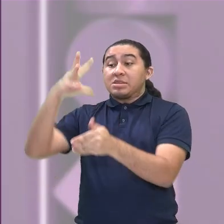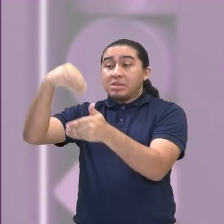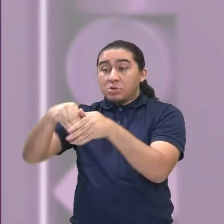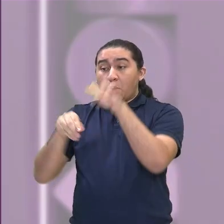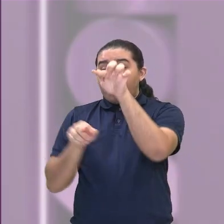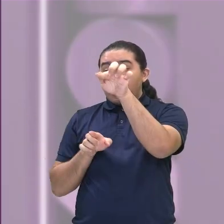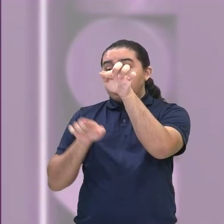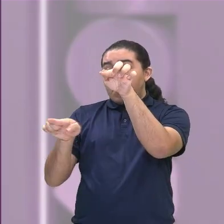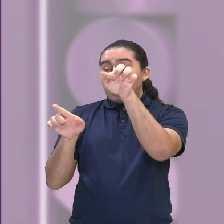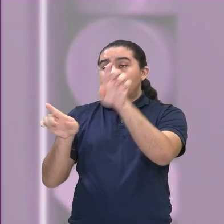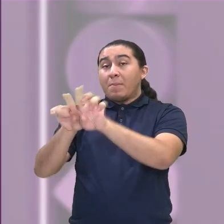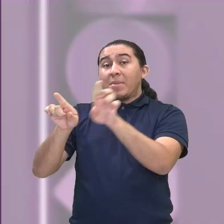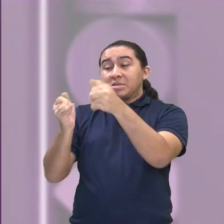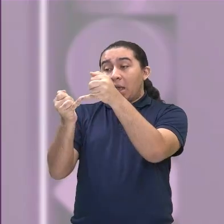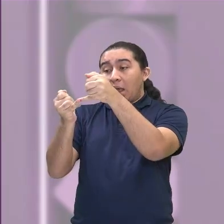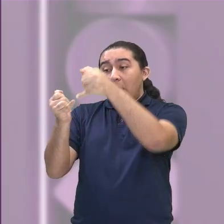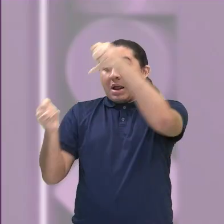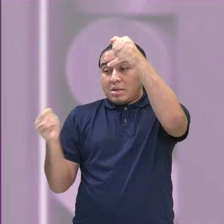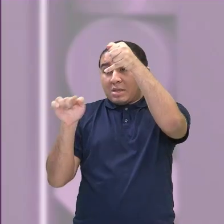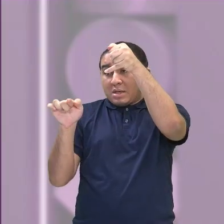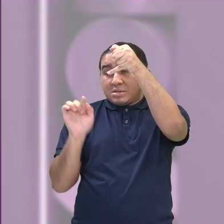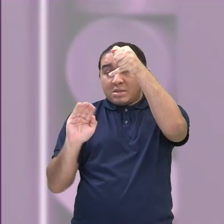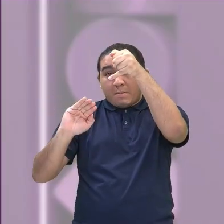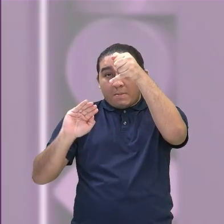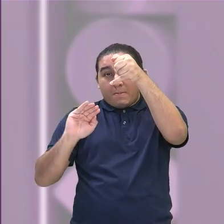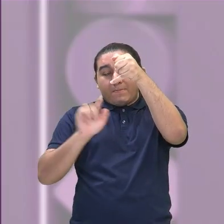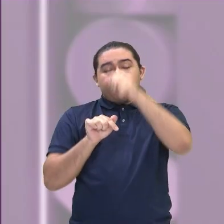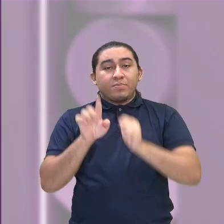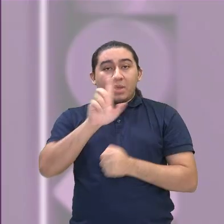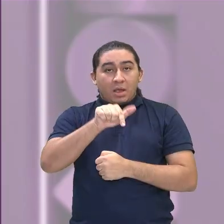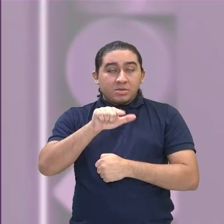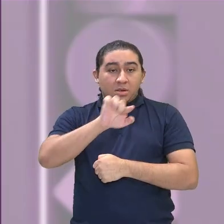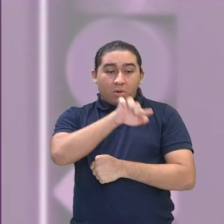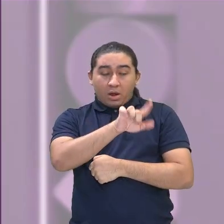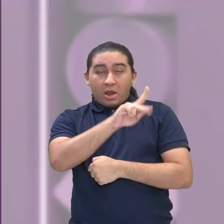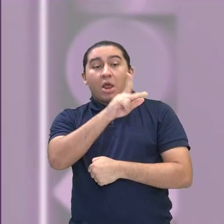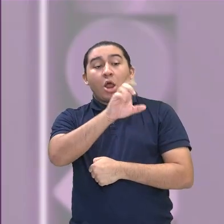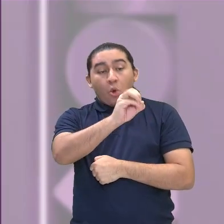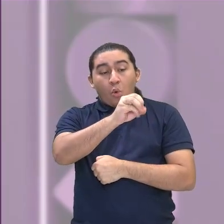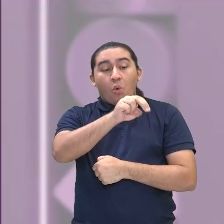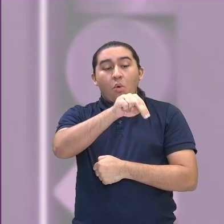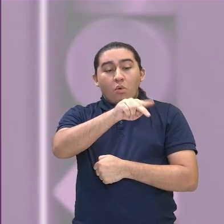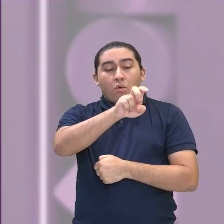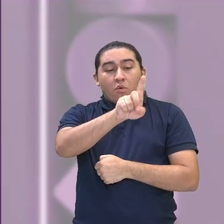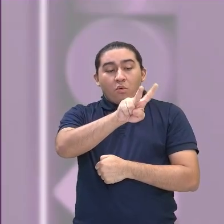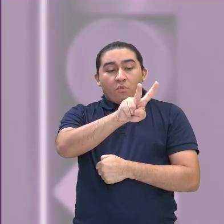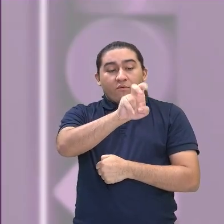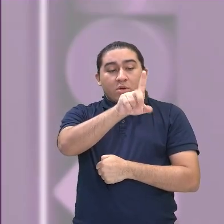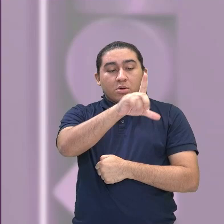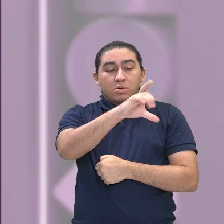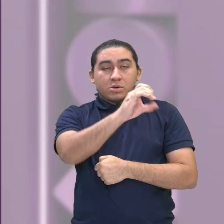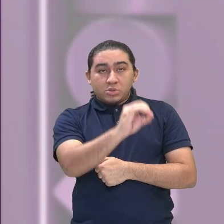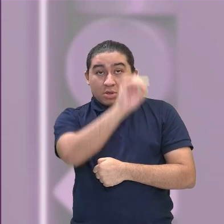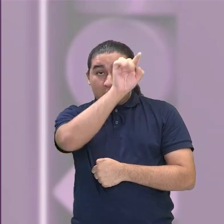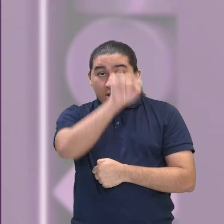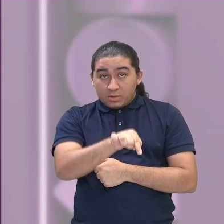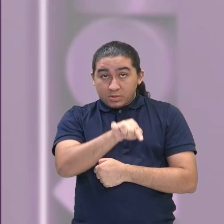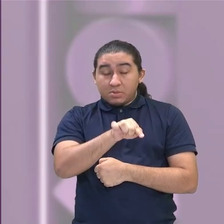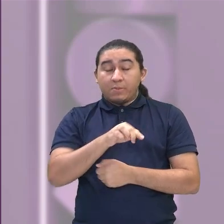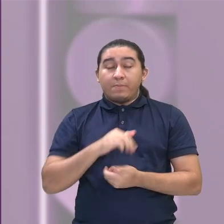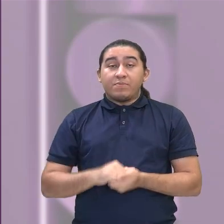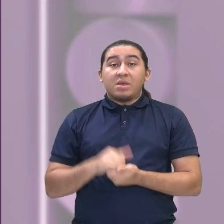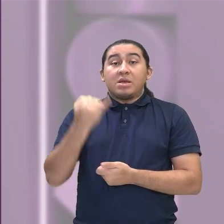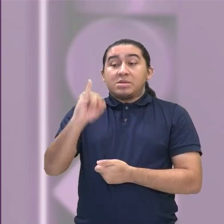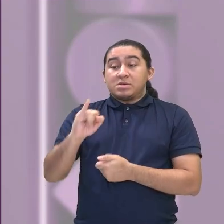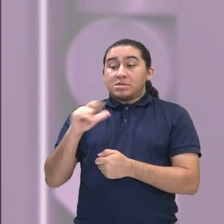inteiro está dentro do polígono, nós temos aí um caso de polígono convexo. Se pelo menos uma reta não